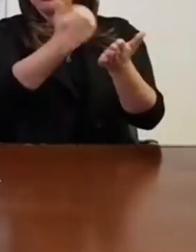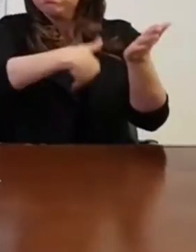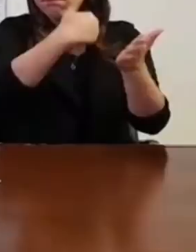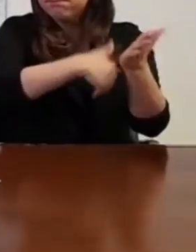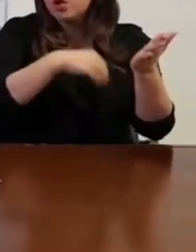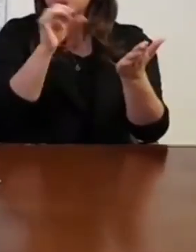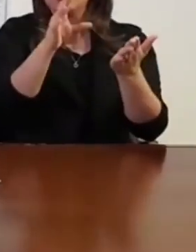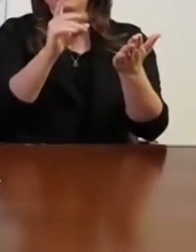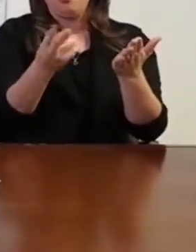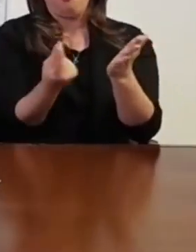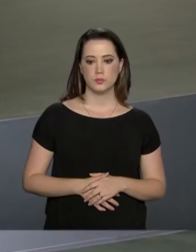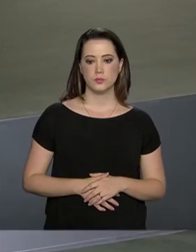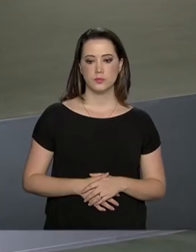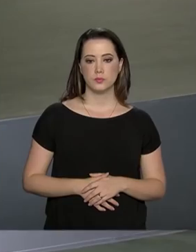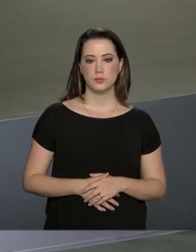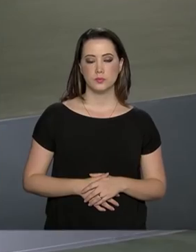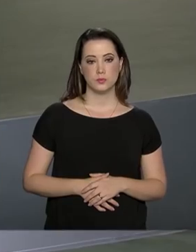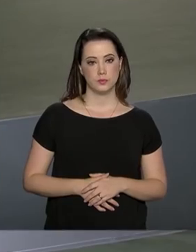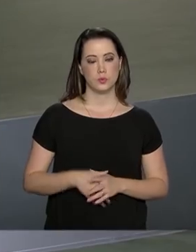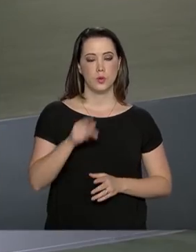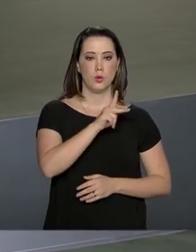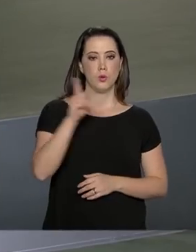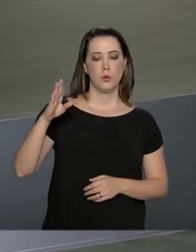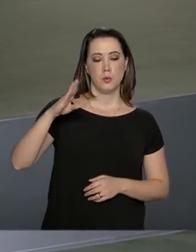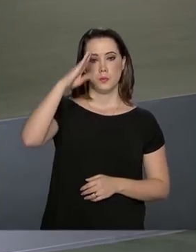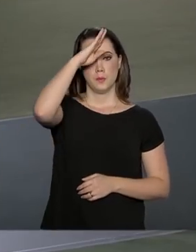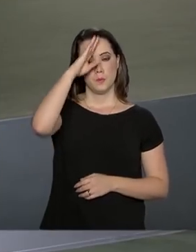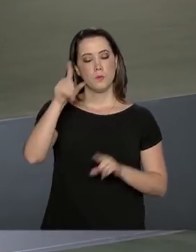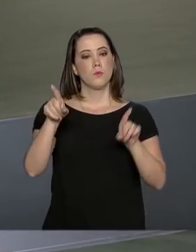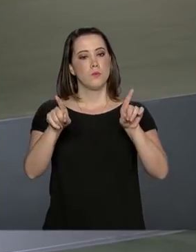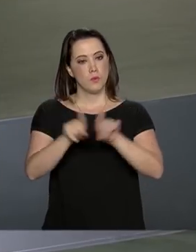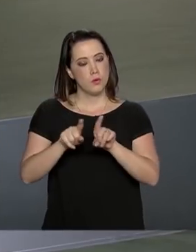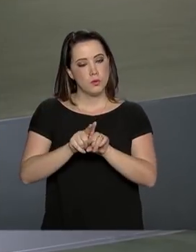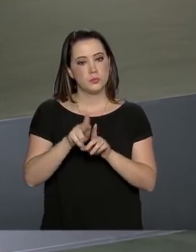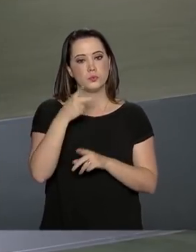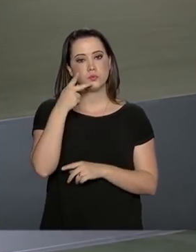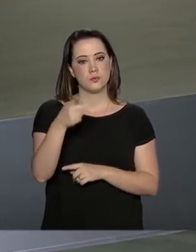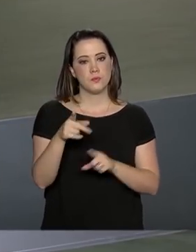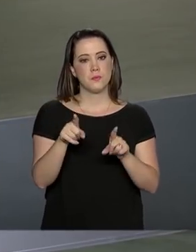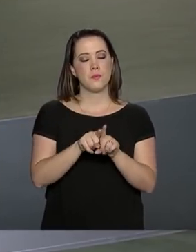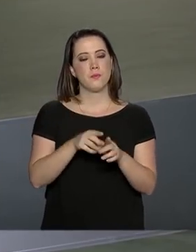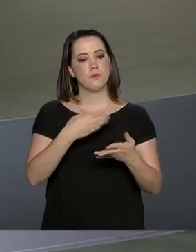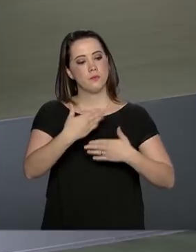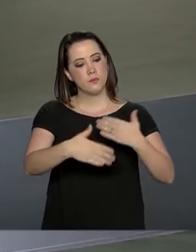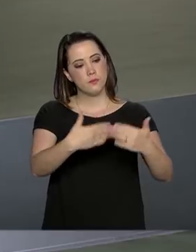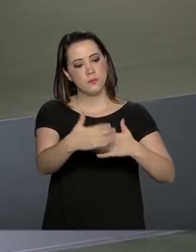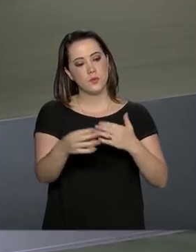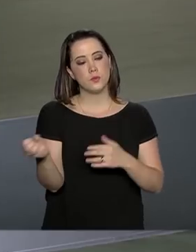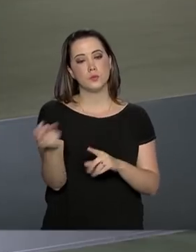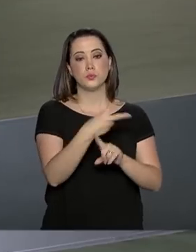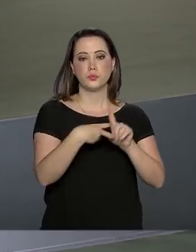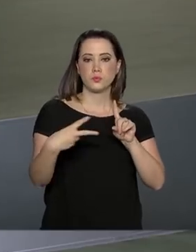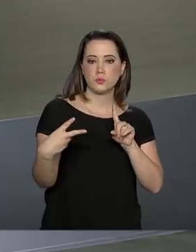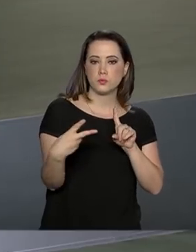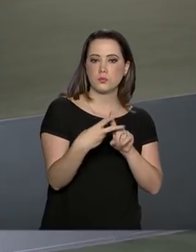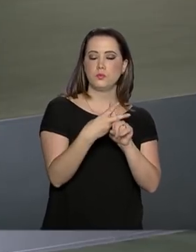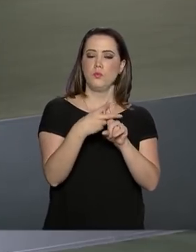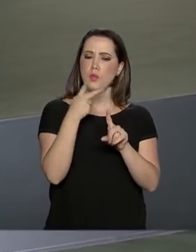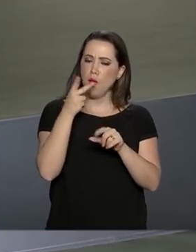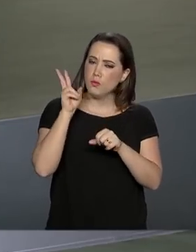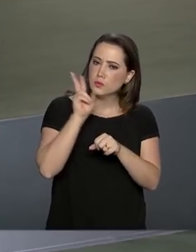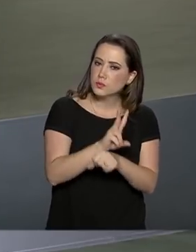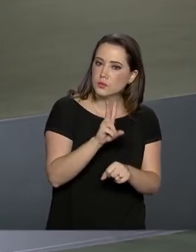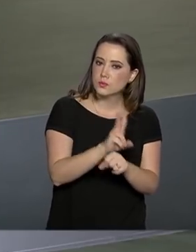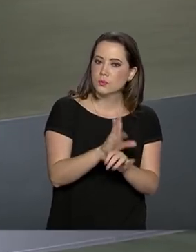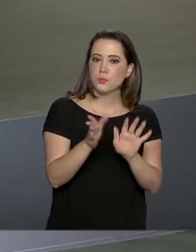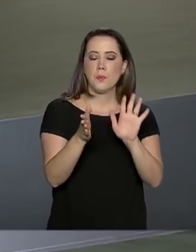do preço do óleo diesel. O presidente Bolsonaro também comentou sobre a tramitação da nova Previdência, defendeu